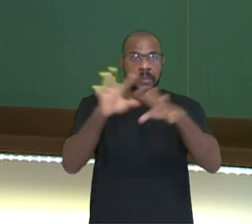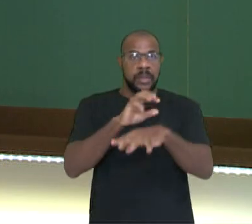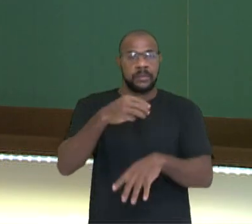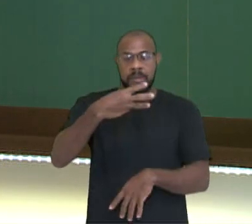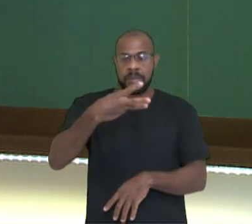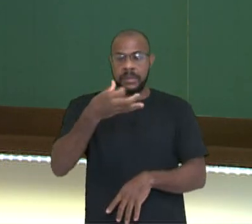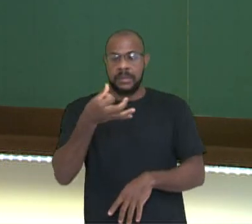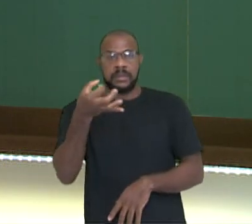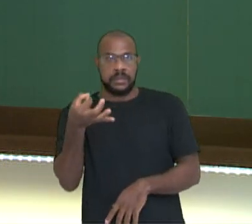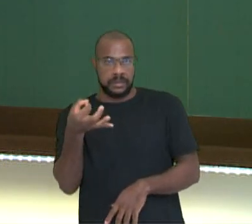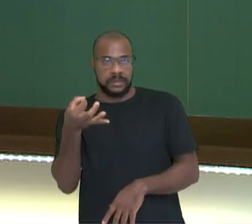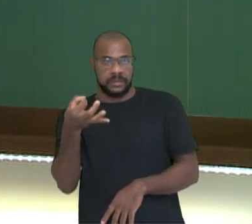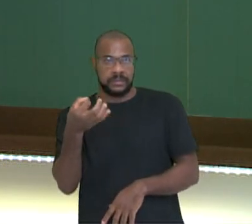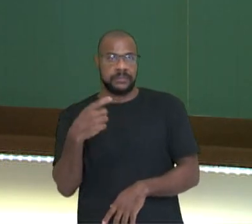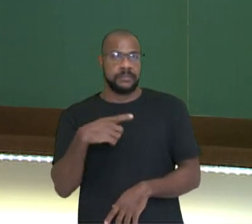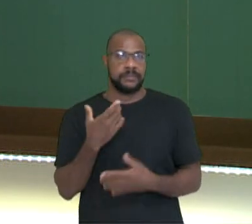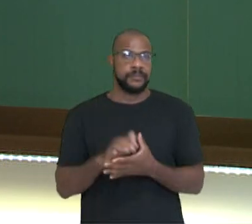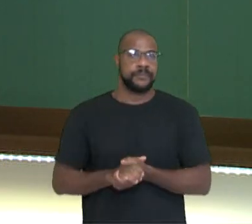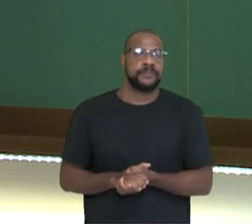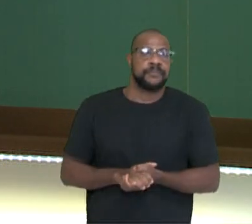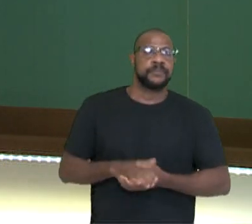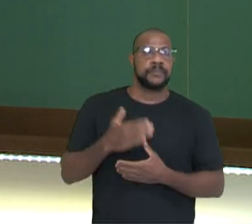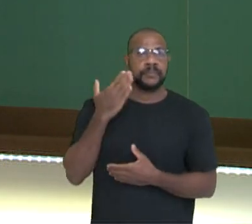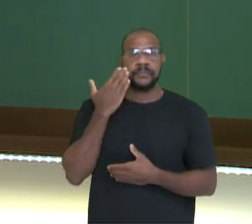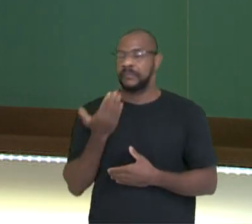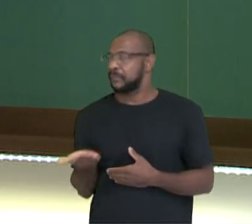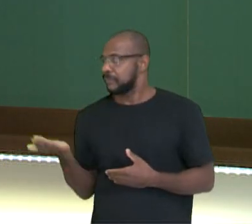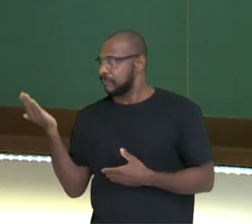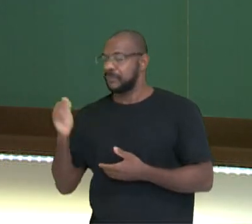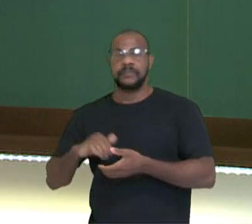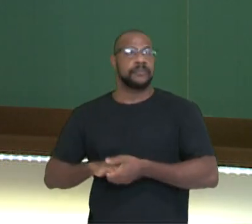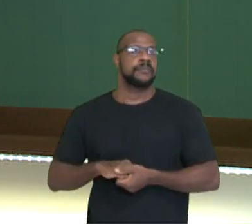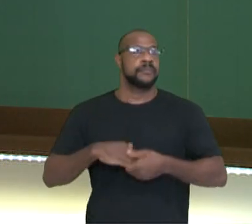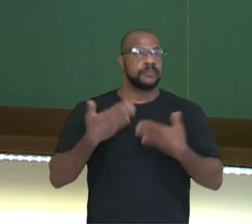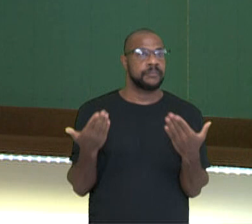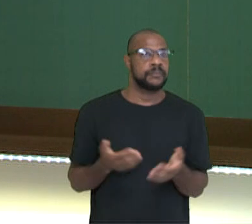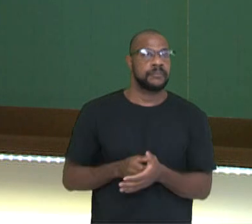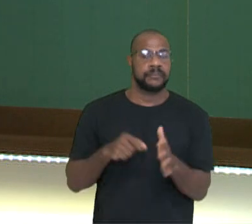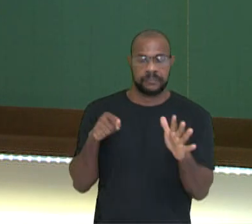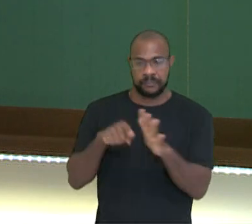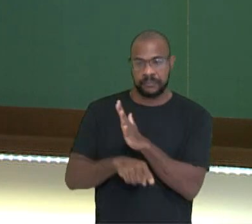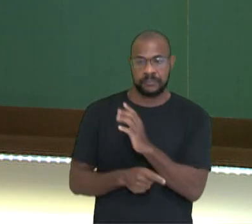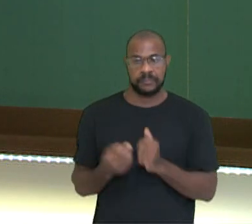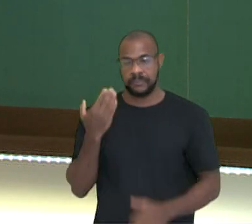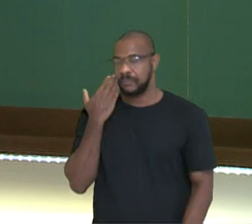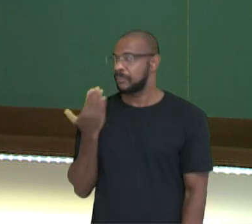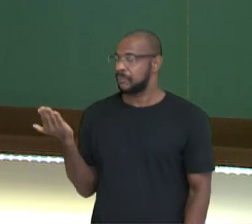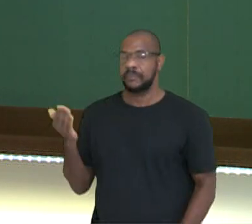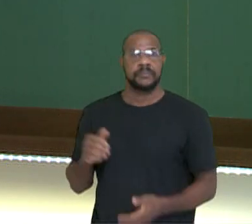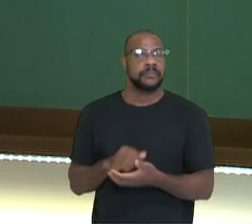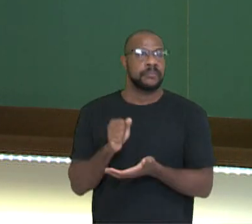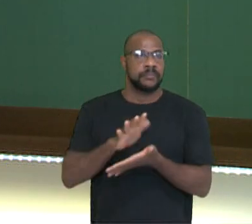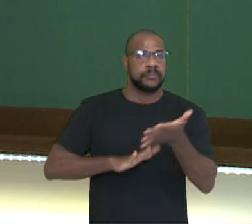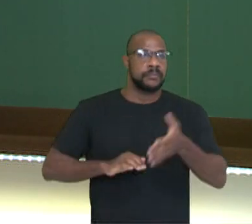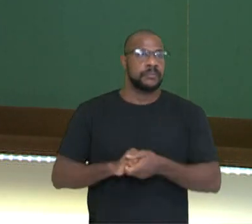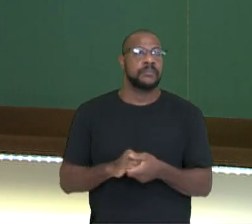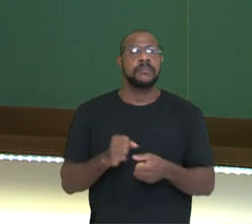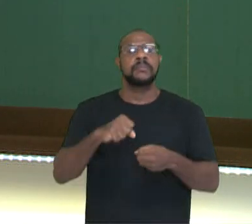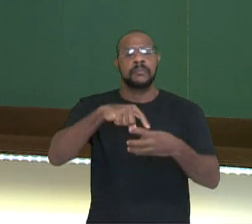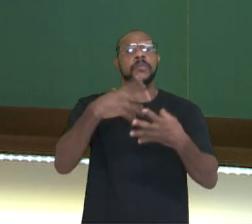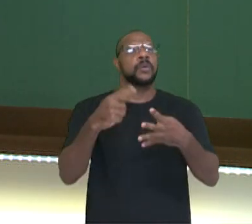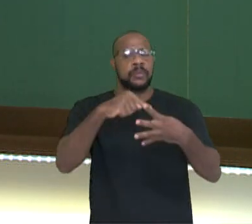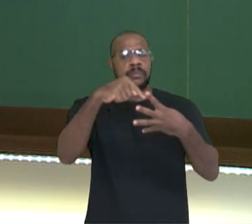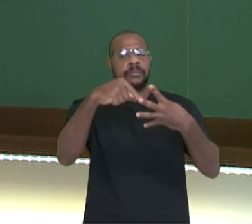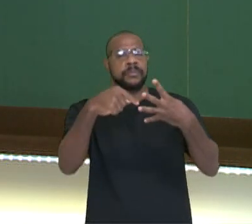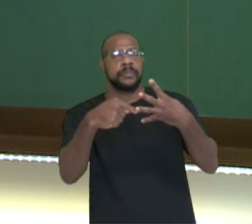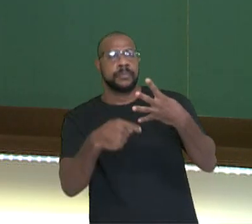em radianos é 2π radianos. Então, vamos para o nosso primeiro quiz. Qual desses arcos é